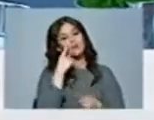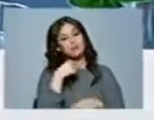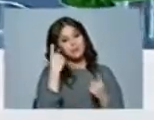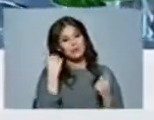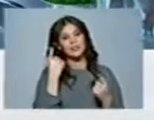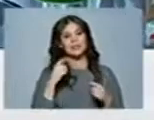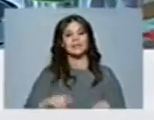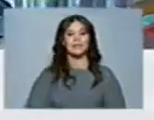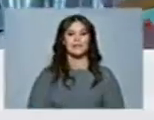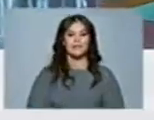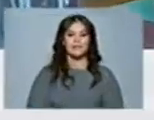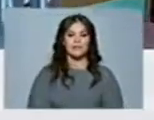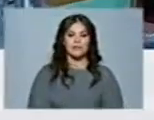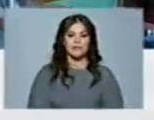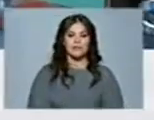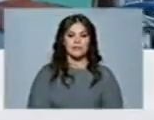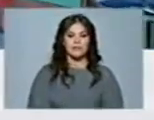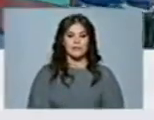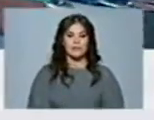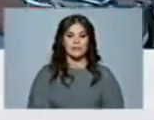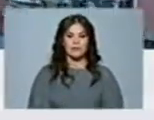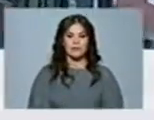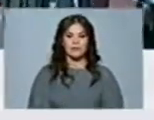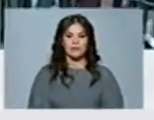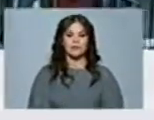aí. Empratado e costuma-se servir o molho. Sim.